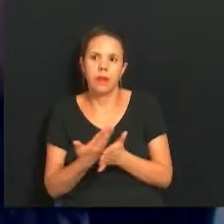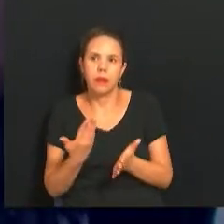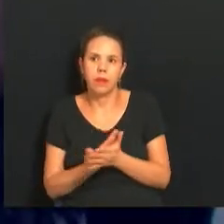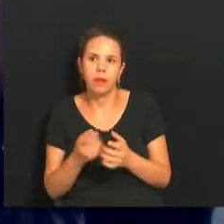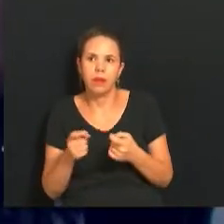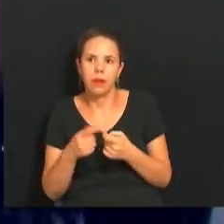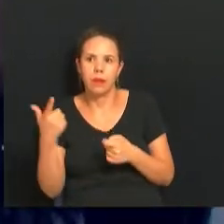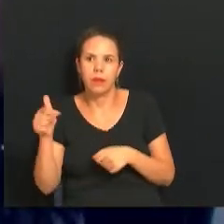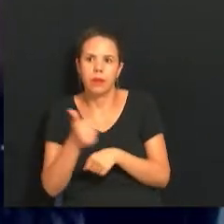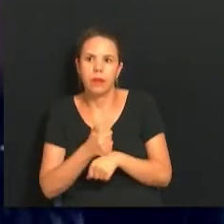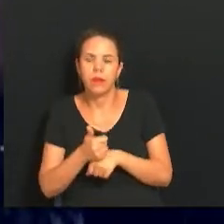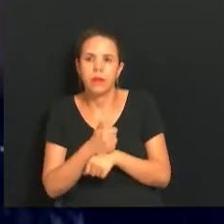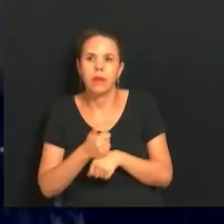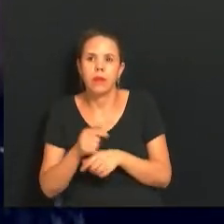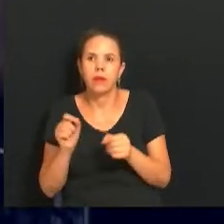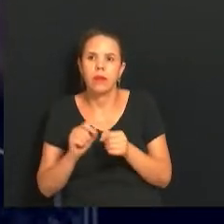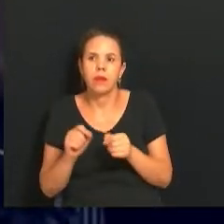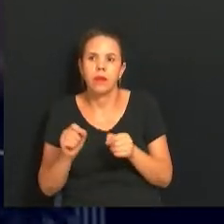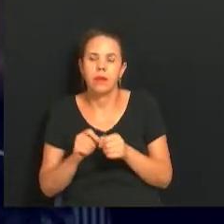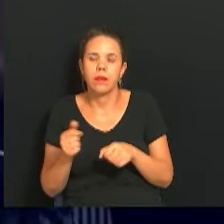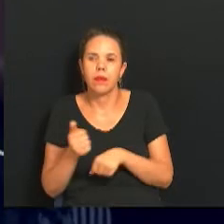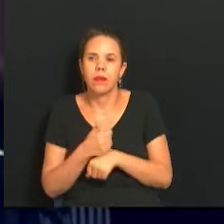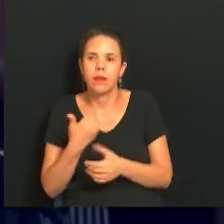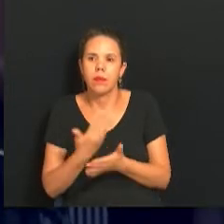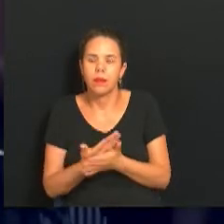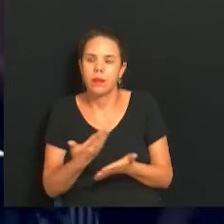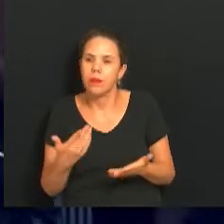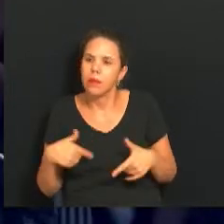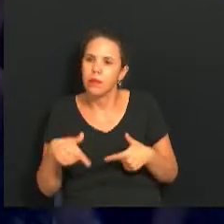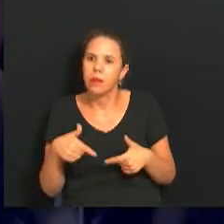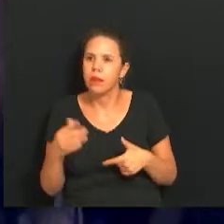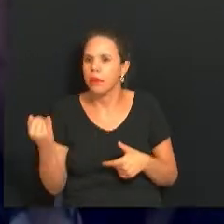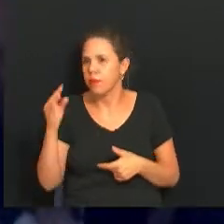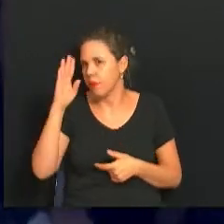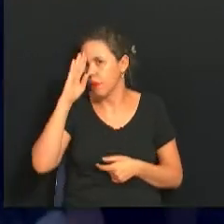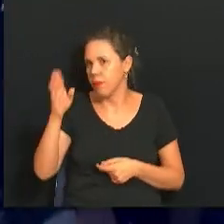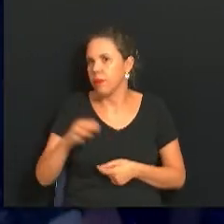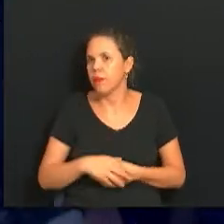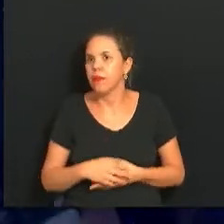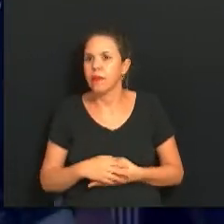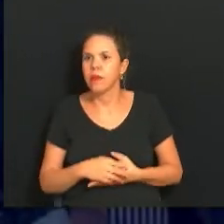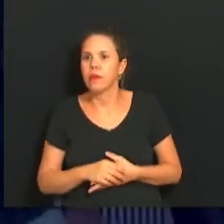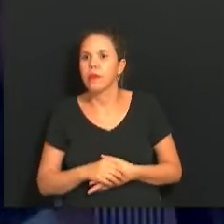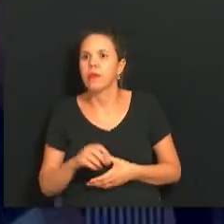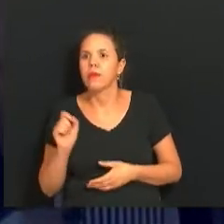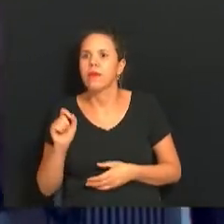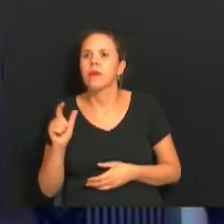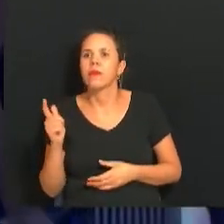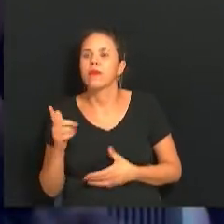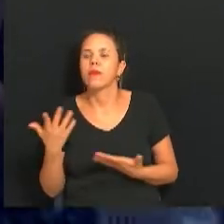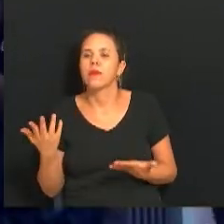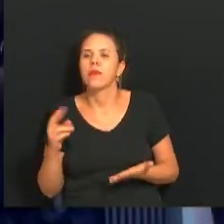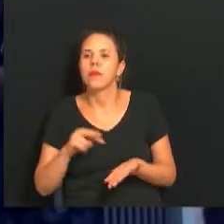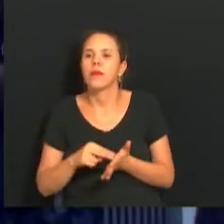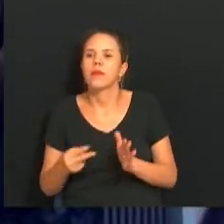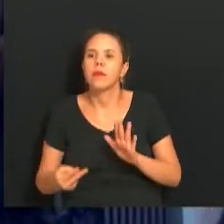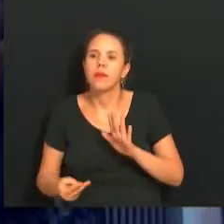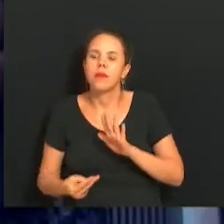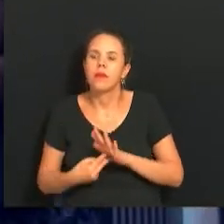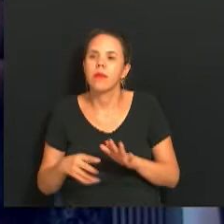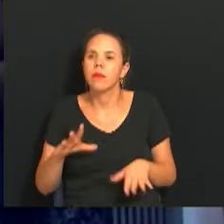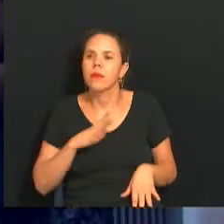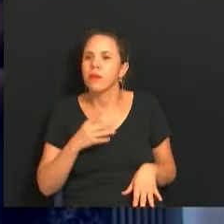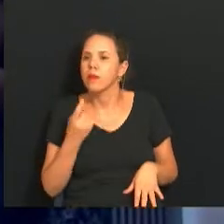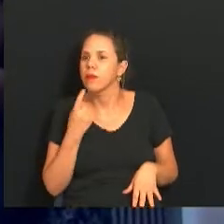outras áreas fazerem a sua especialização. Isso é fundamental, mas mais do que isso, representa que a cidade de